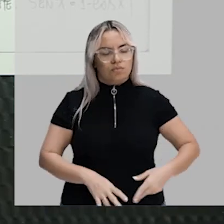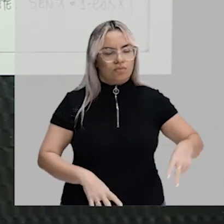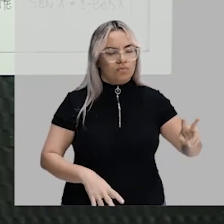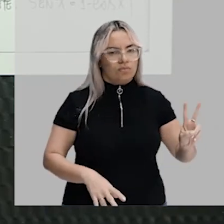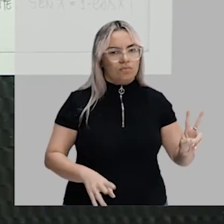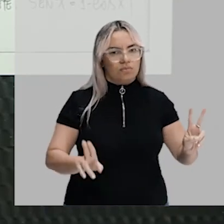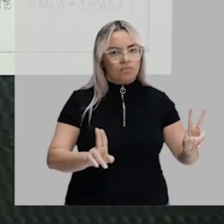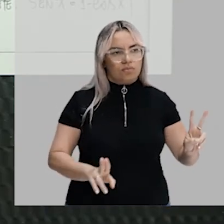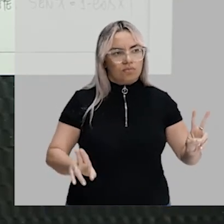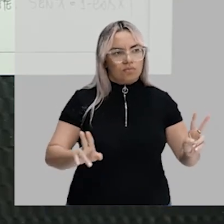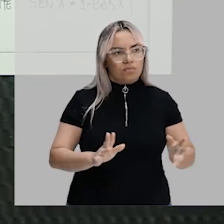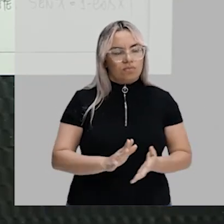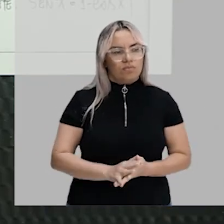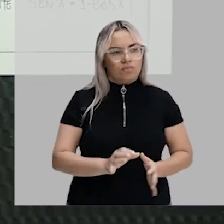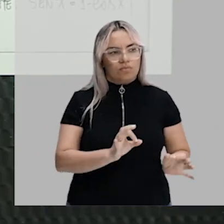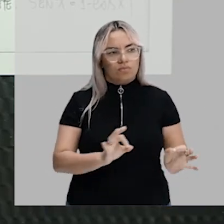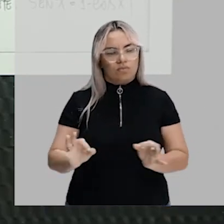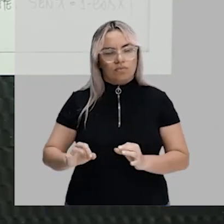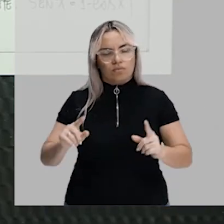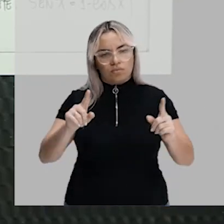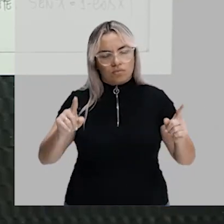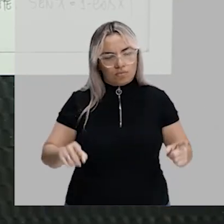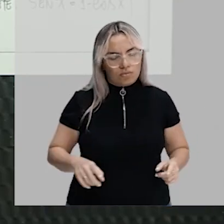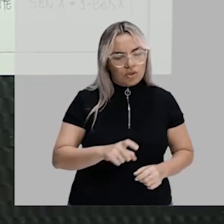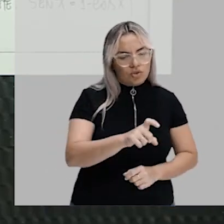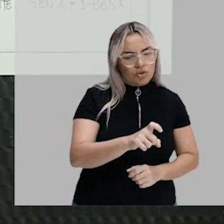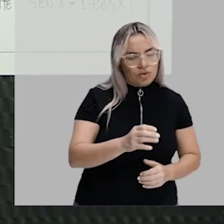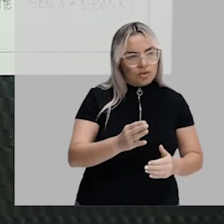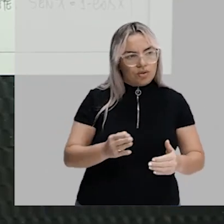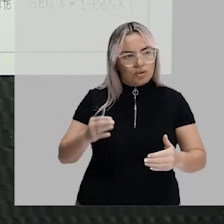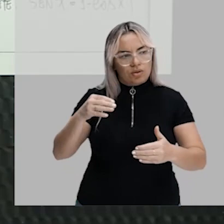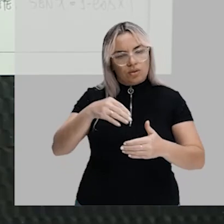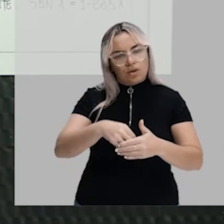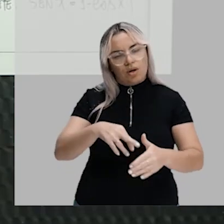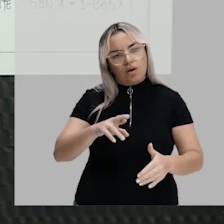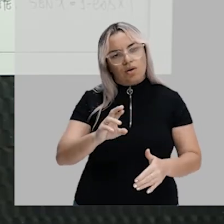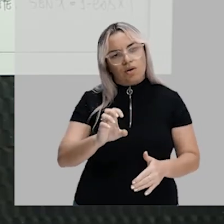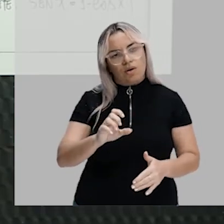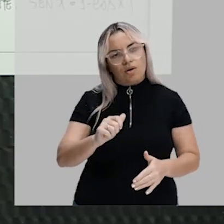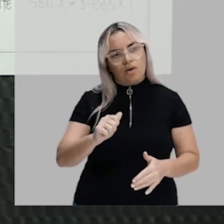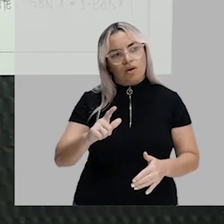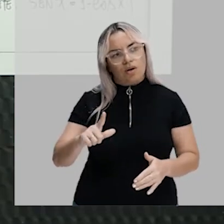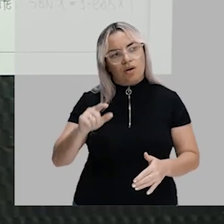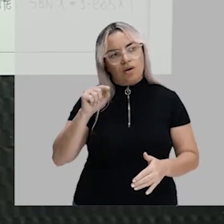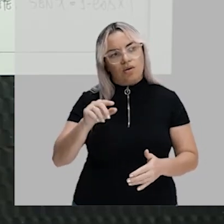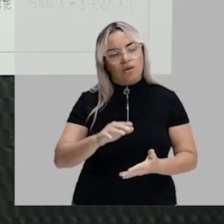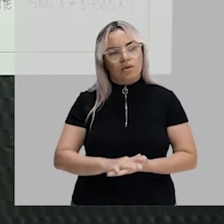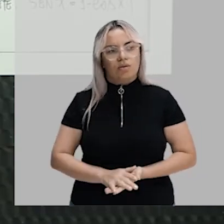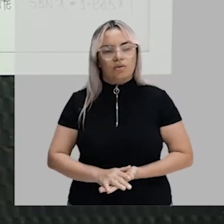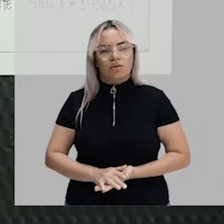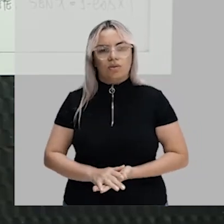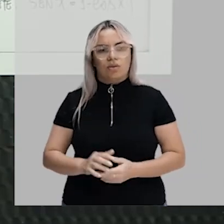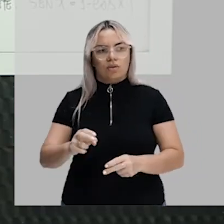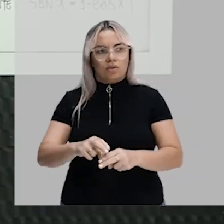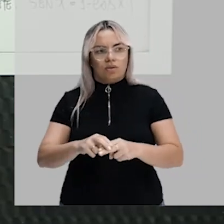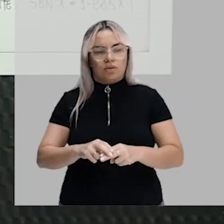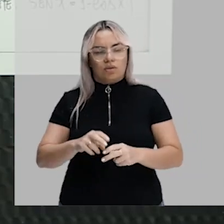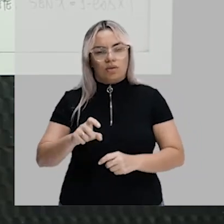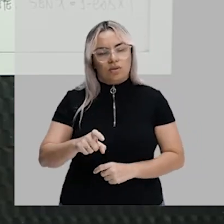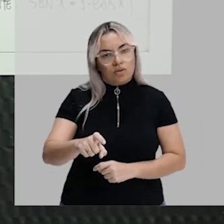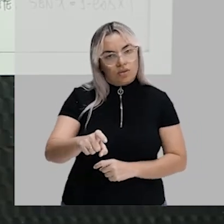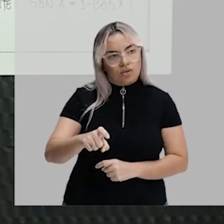verdade x pertencente aos reais tal que x é igual a pi